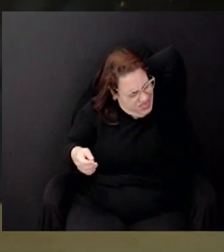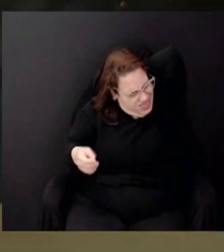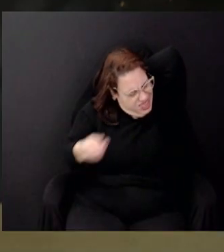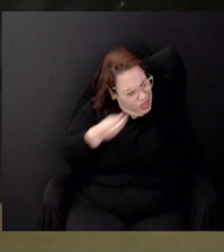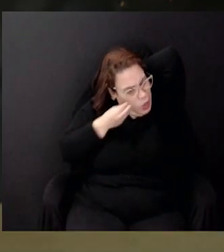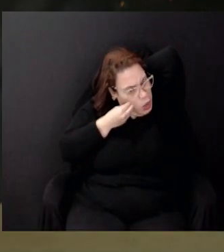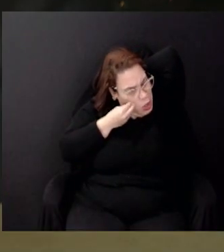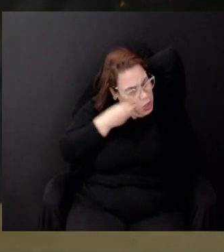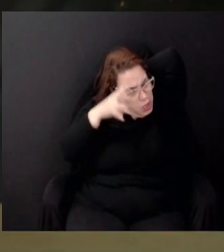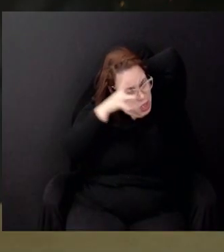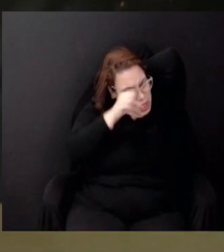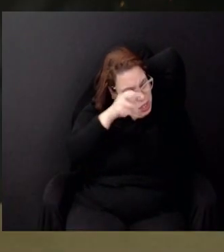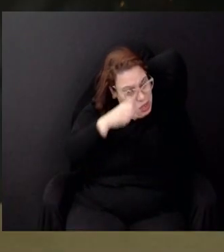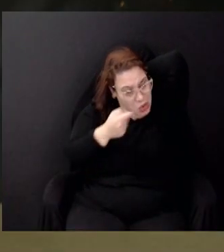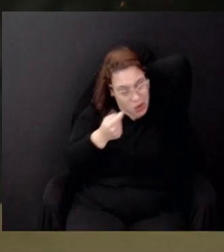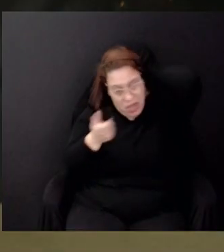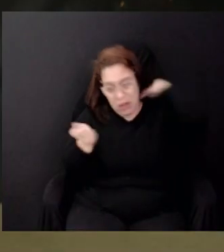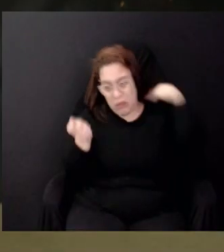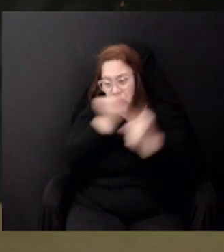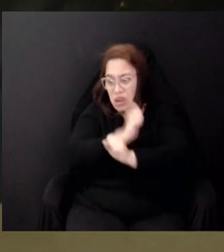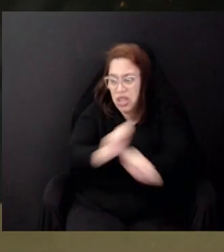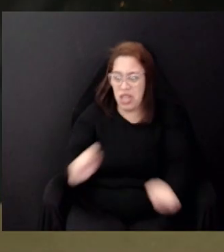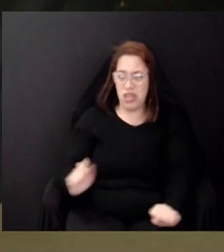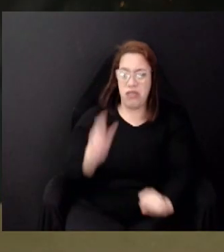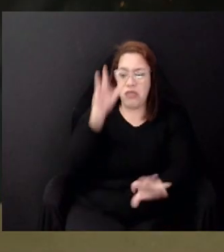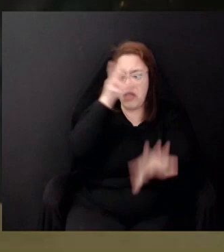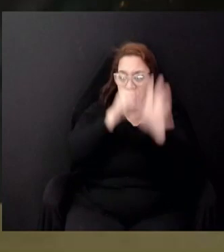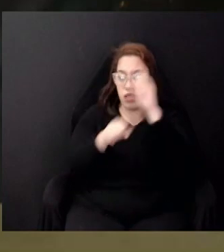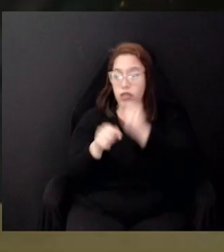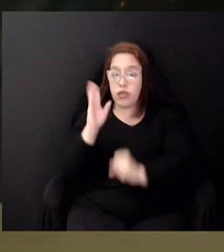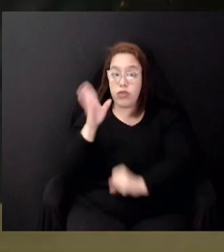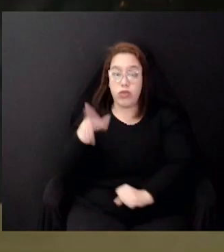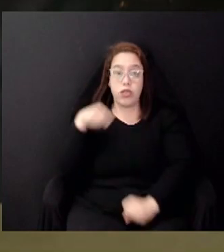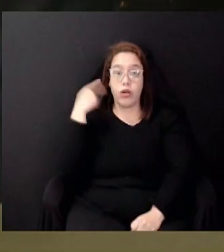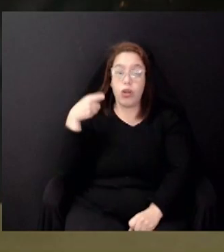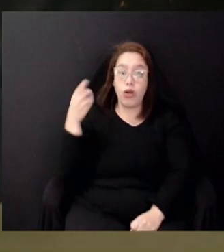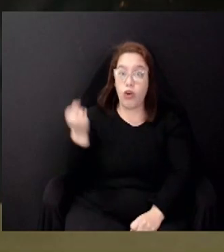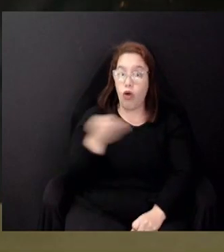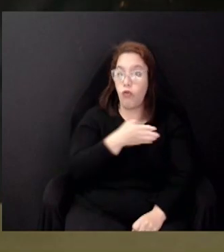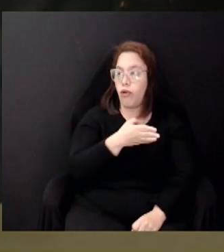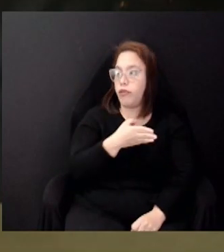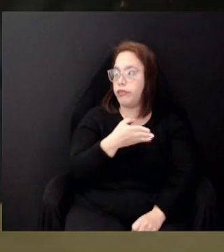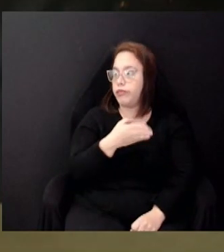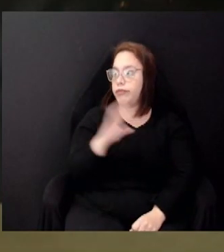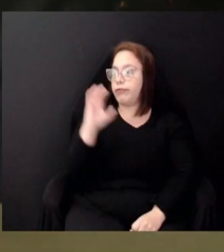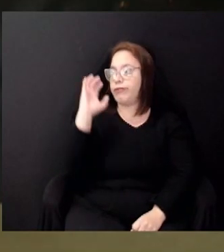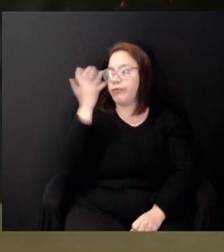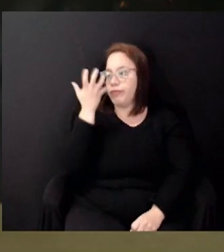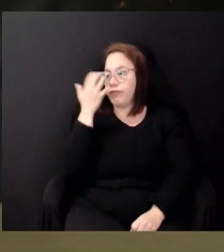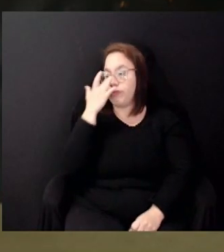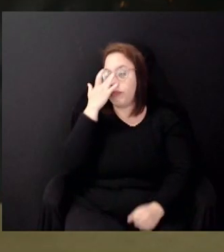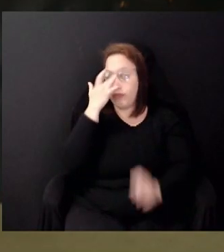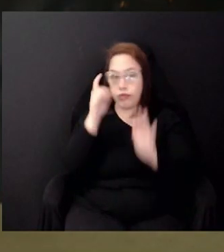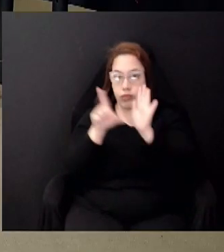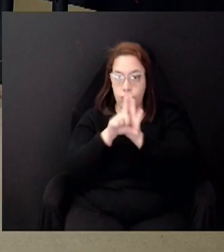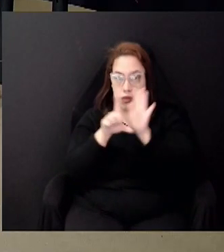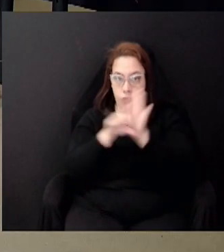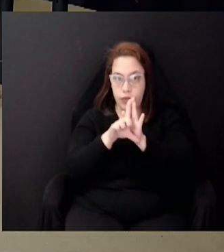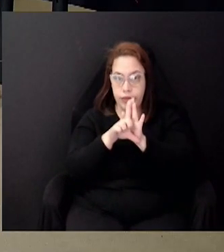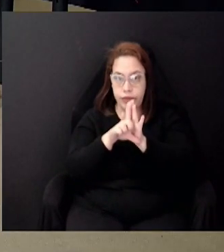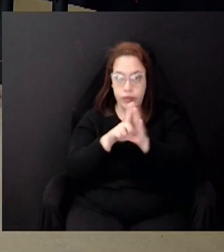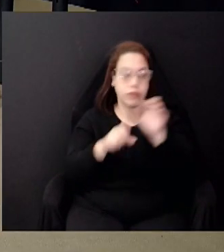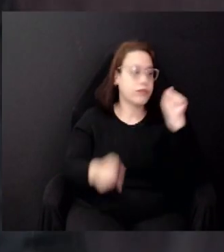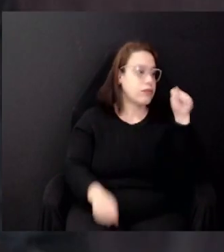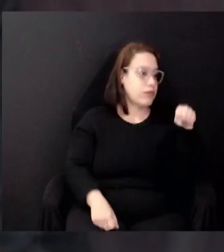é quase impossível, porque quando você está aprendendo uma coisa, já tem outra nova. E assim acontece com as leis também, com a legislação, né? Isso,